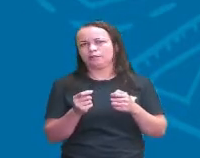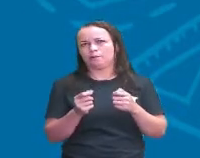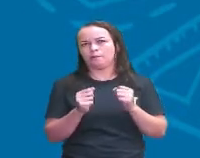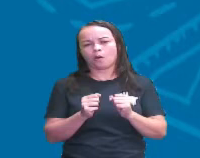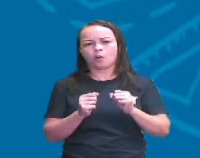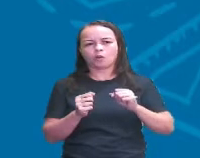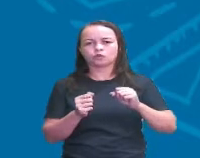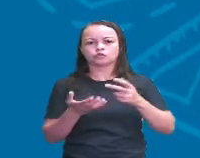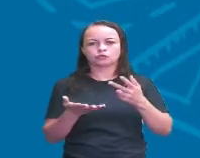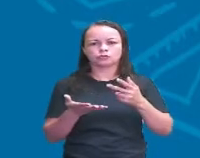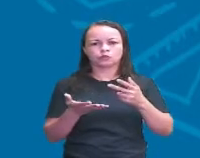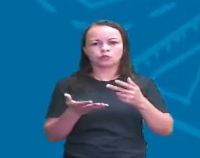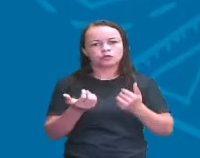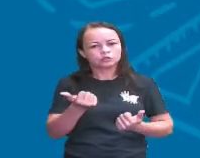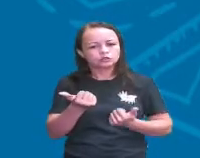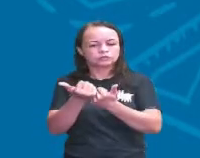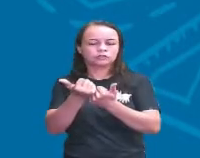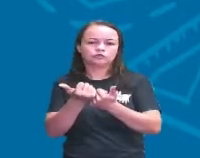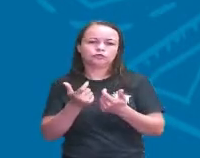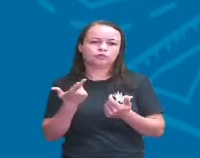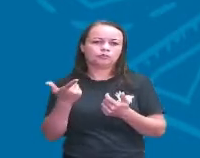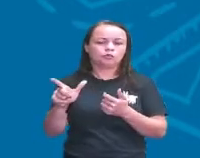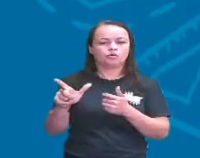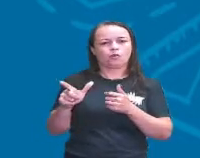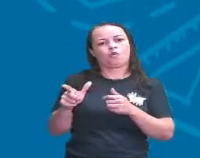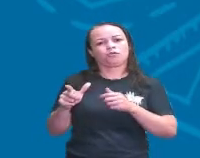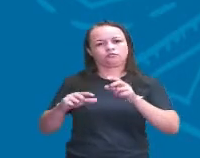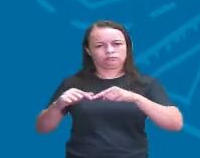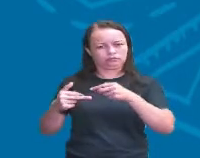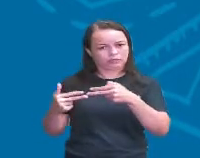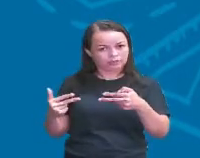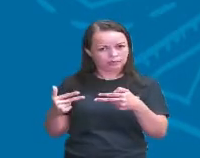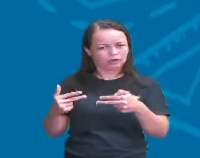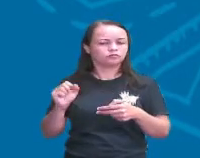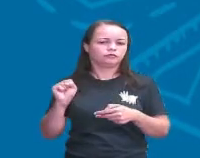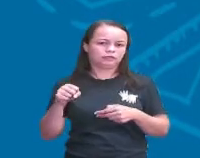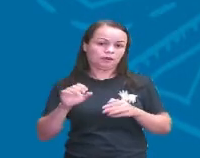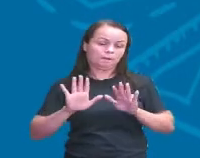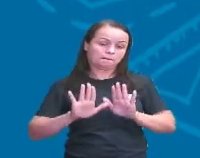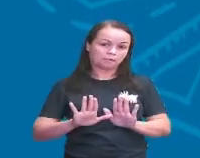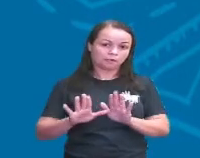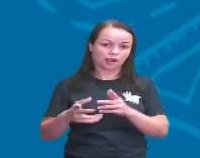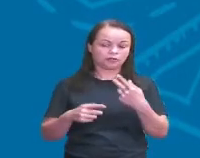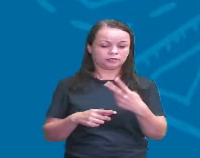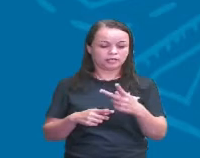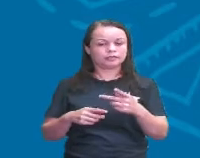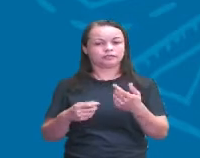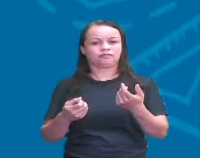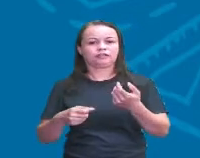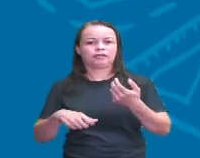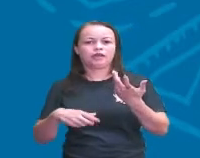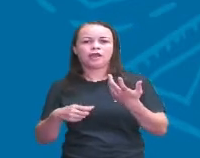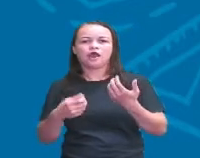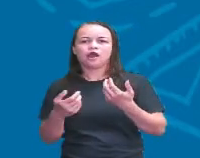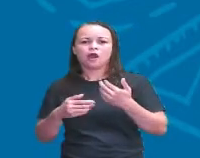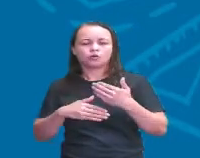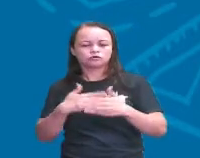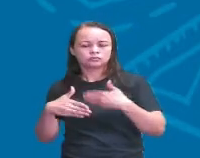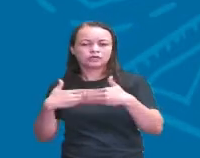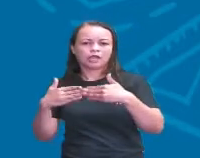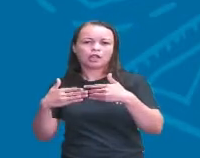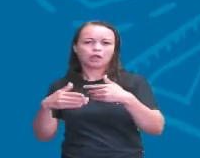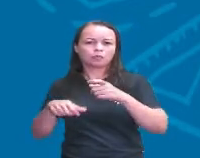posso substituir por outro material? Sim. Porém, esse material não vai ter a durabilidade nem a